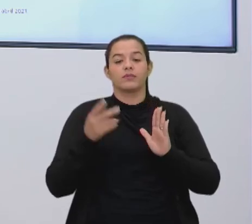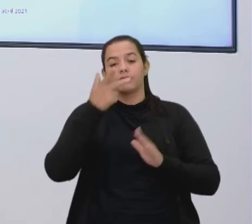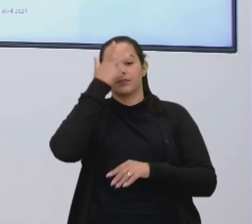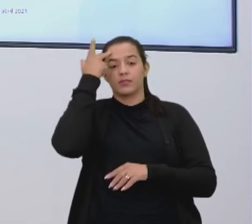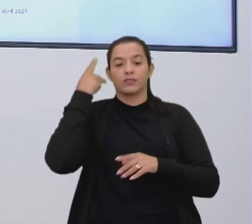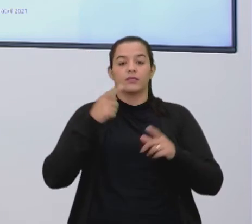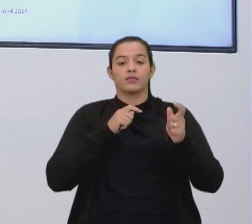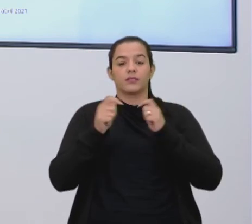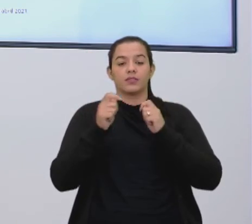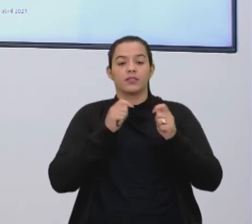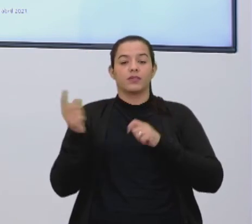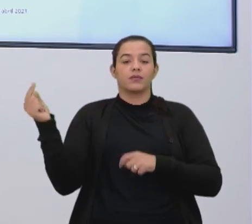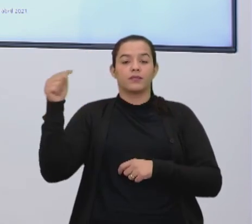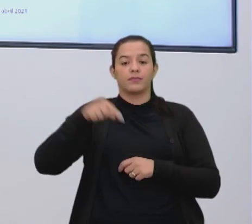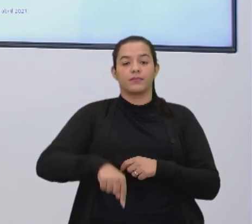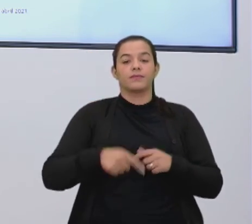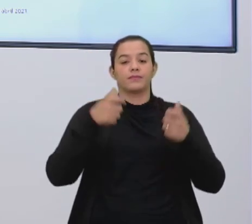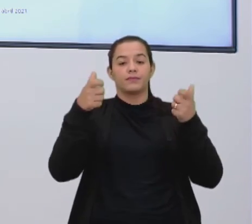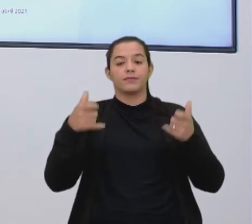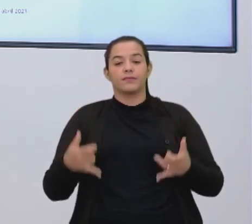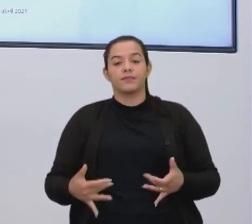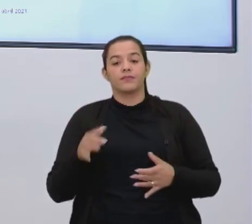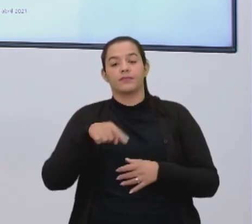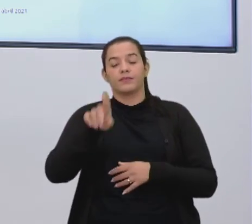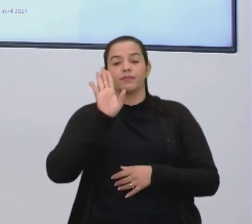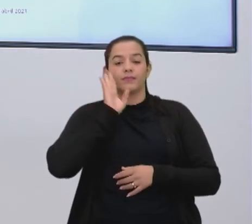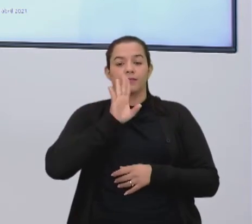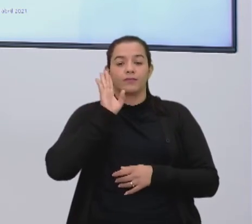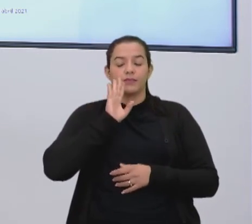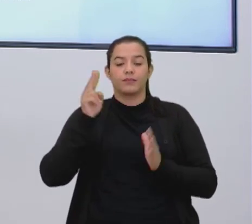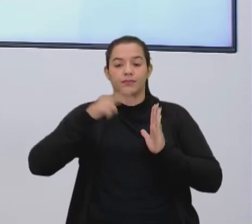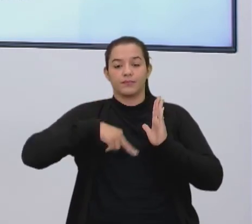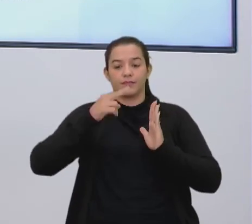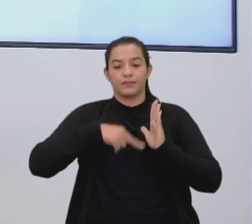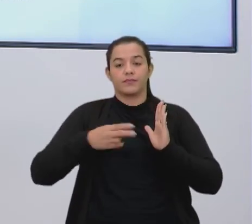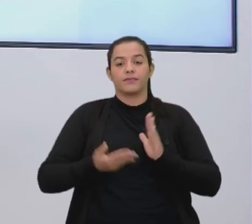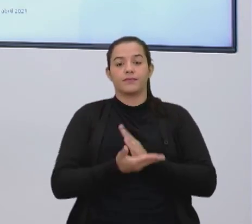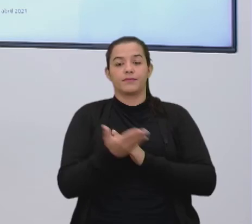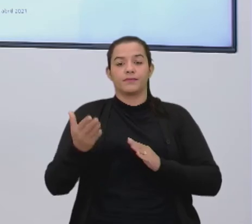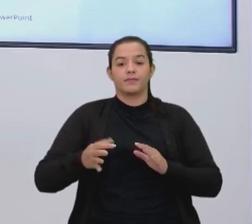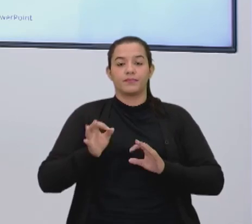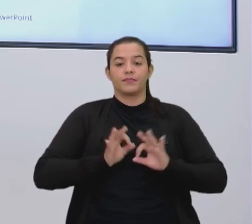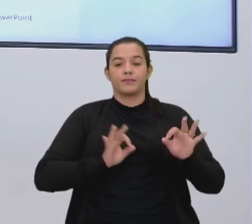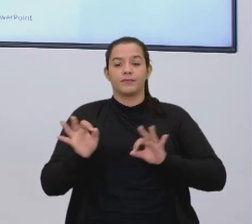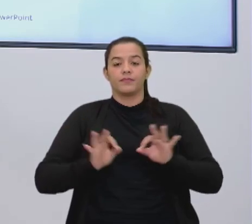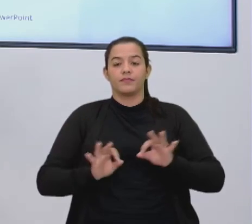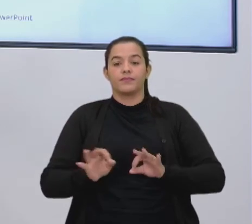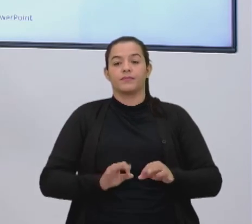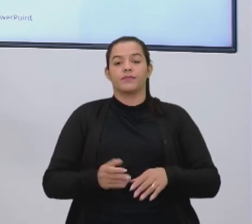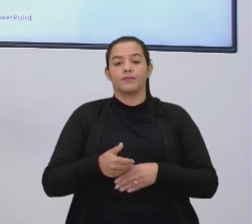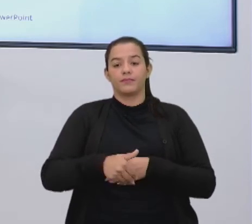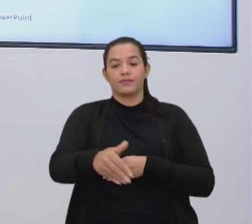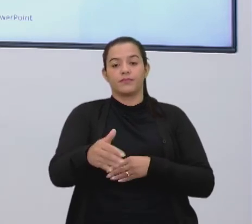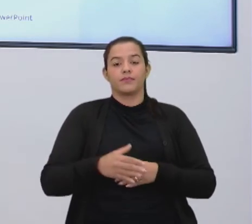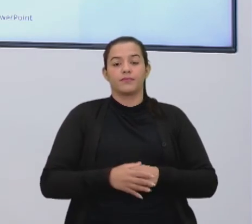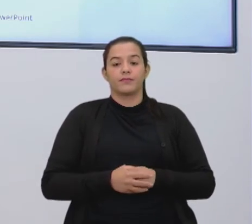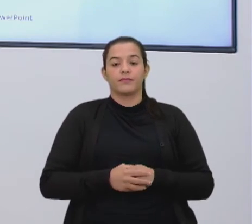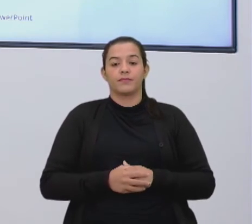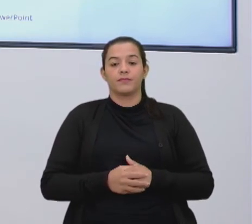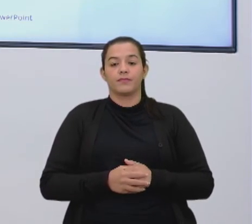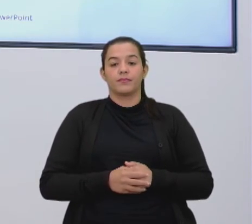pessoas desses povos que vieram para cá. Eu acho que seria legal que vocês lessem, tá? Tipo... Eu tô indo pra trás porque eu não sei mais usar